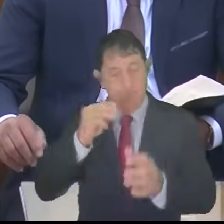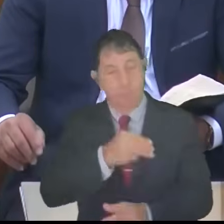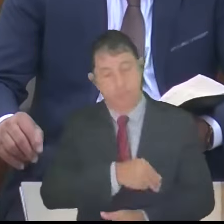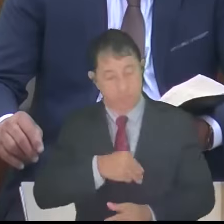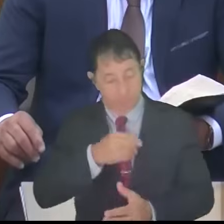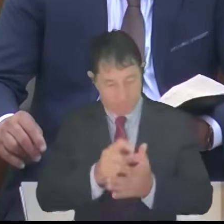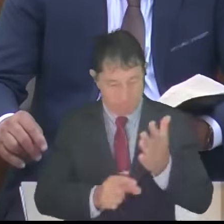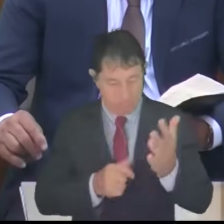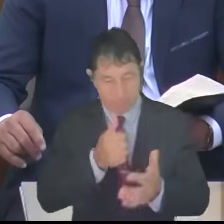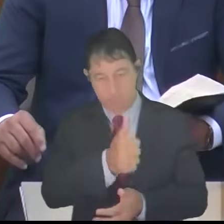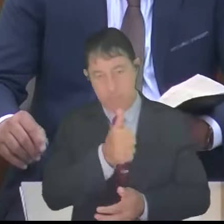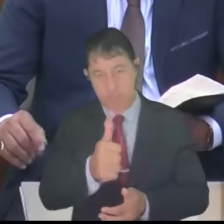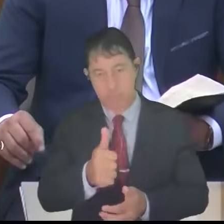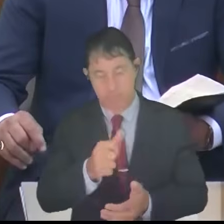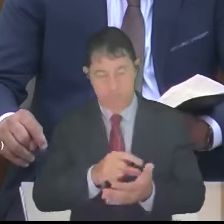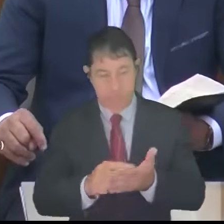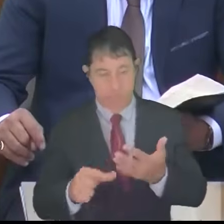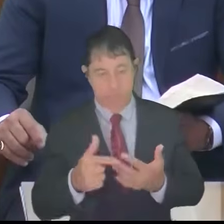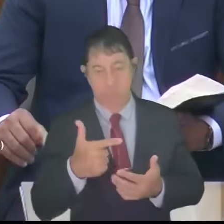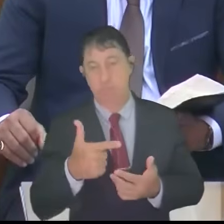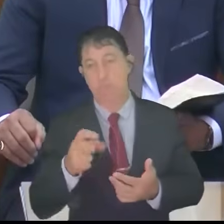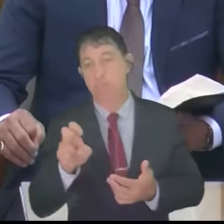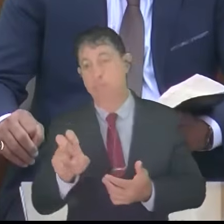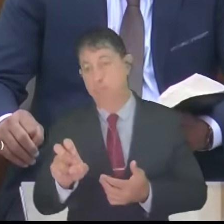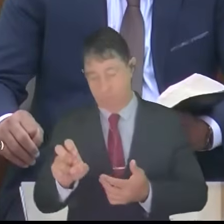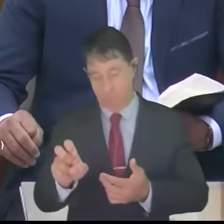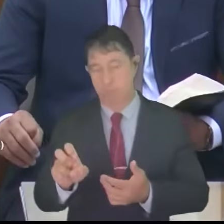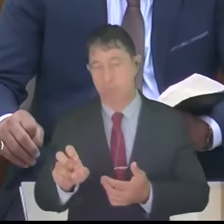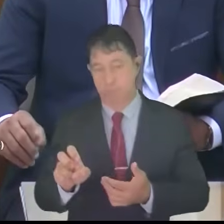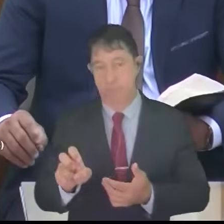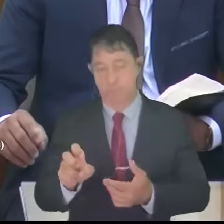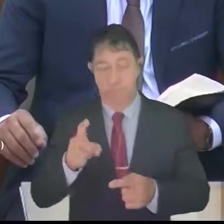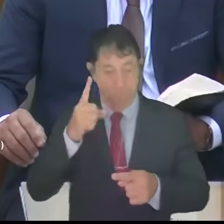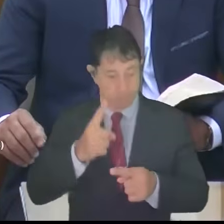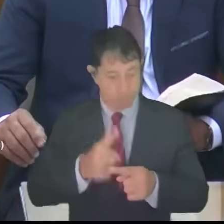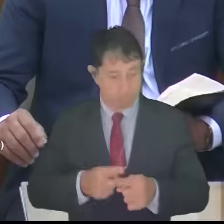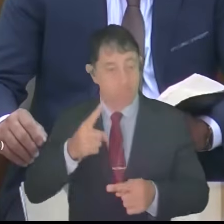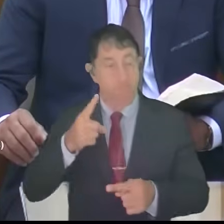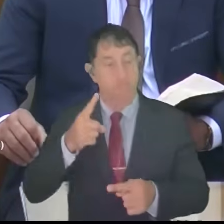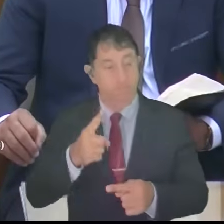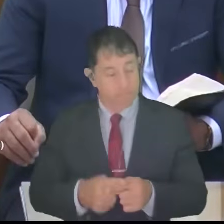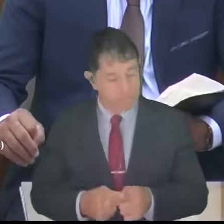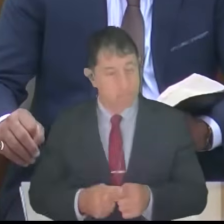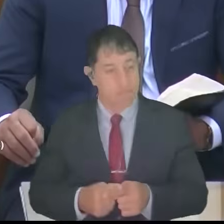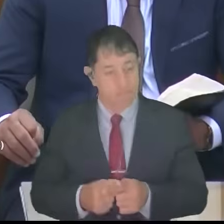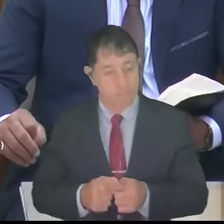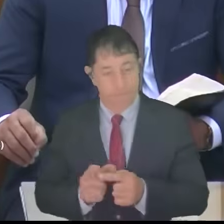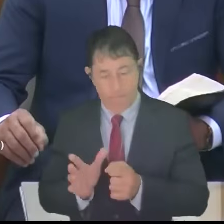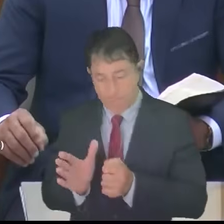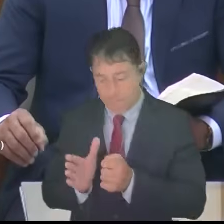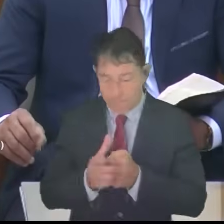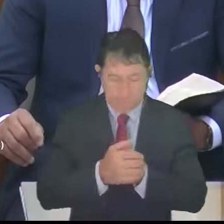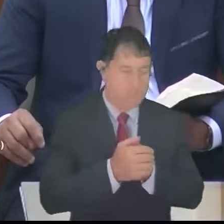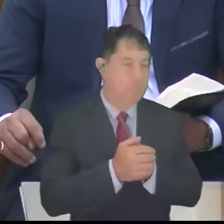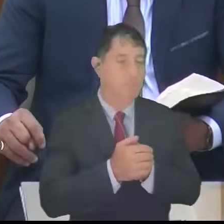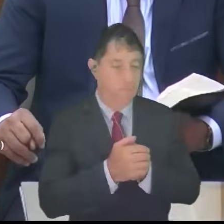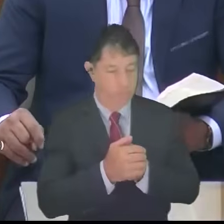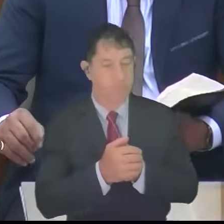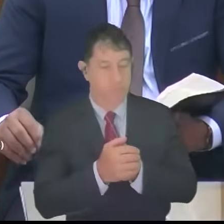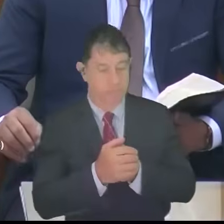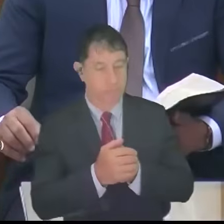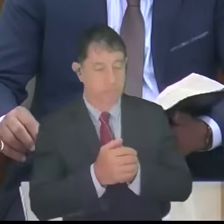25, porque ocultaste estas coisas dos sábios e inteligentes e